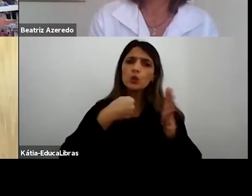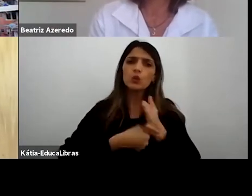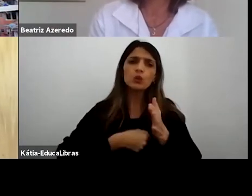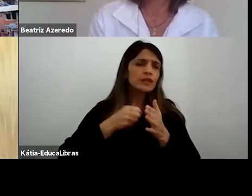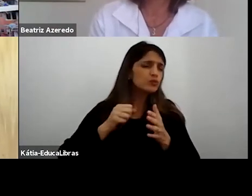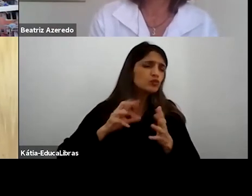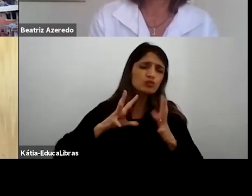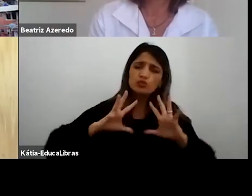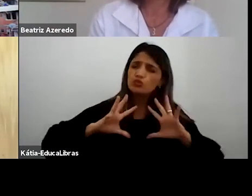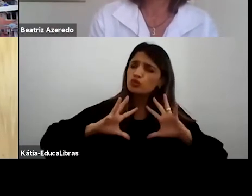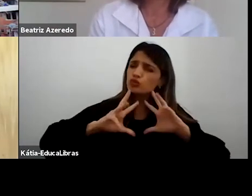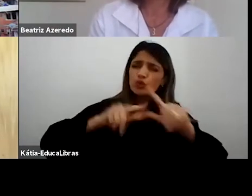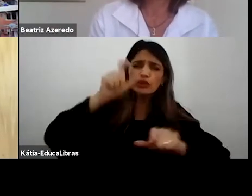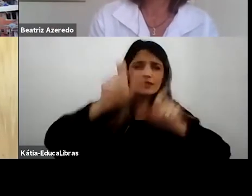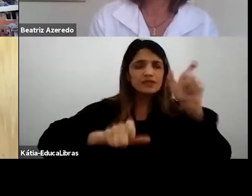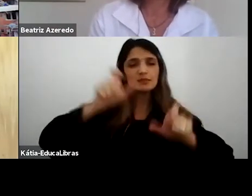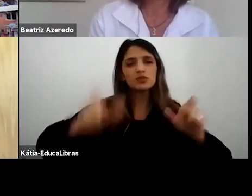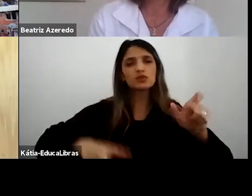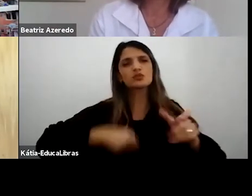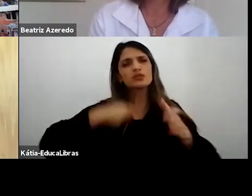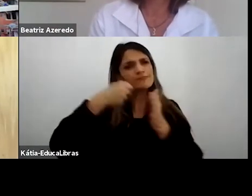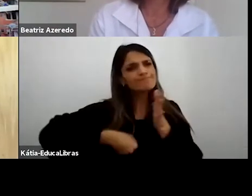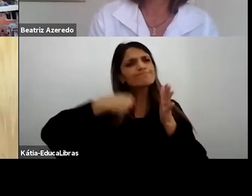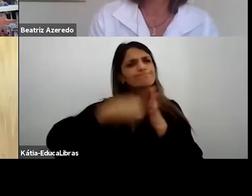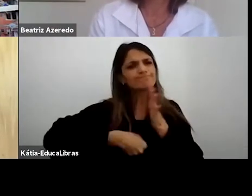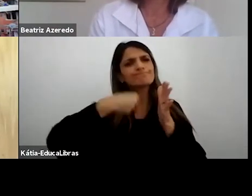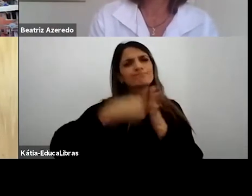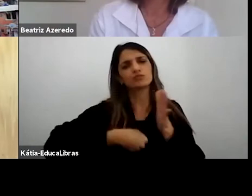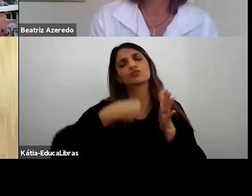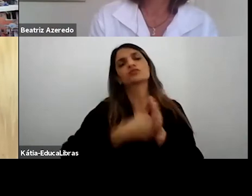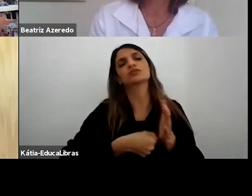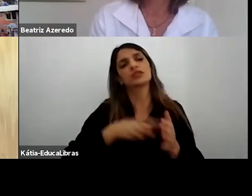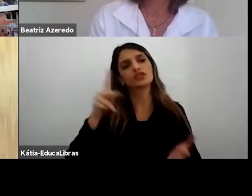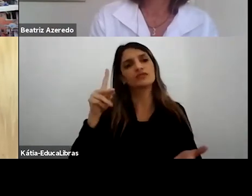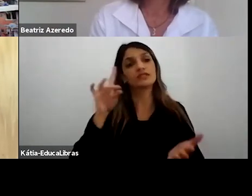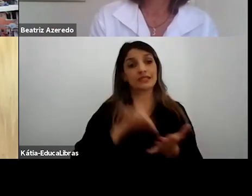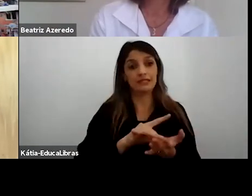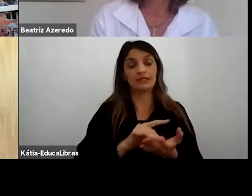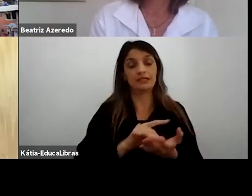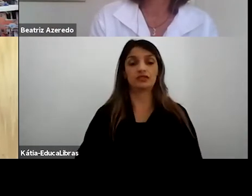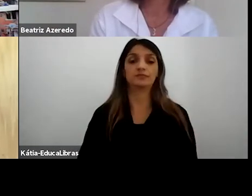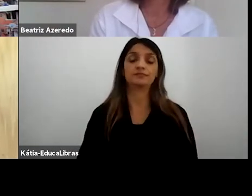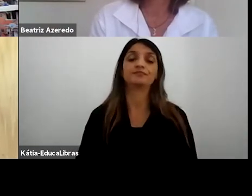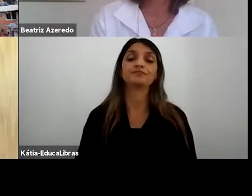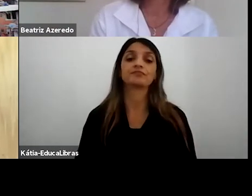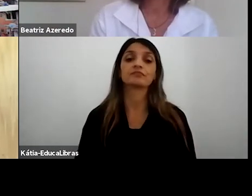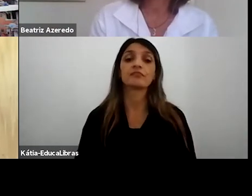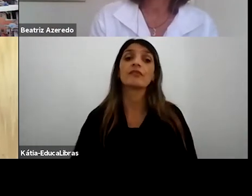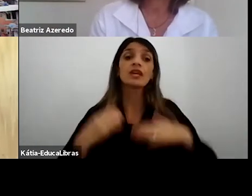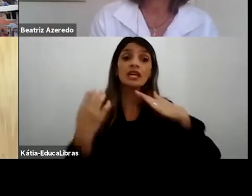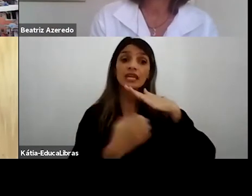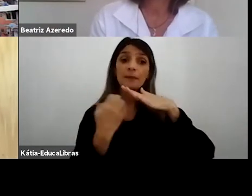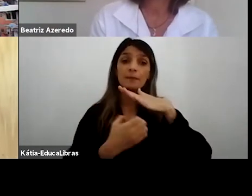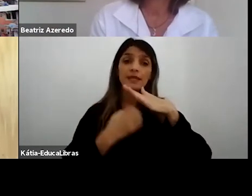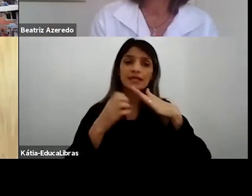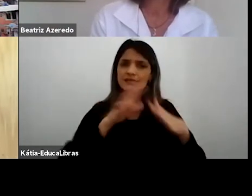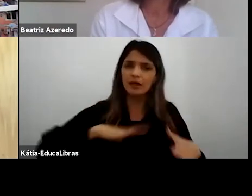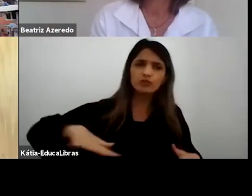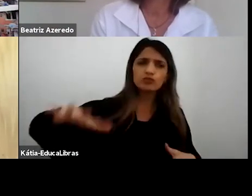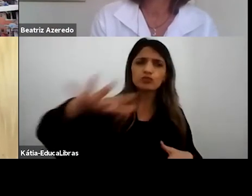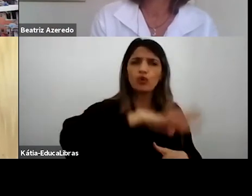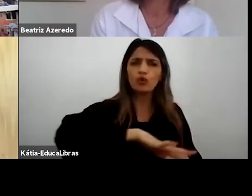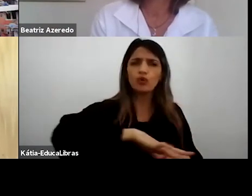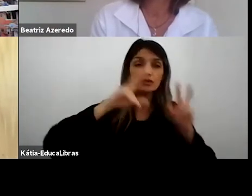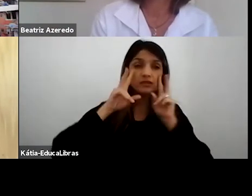doar. E num segundo passo, assim, eu queria que todas as empresas enxergassem, né? A gente viu muito nesse momento